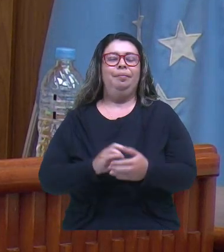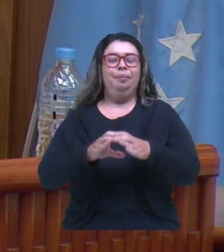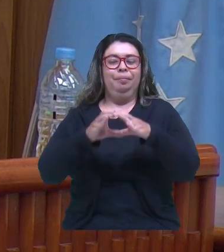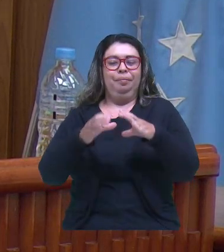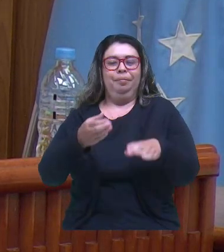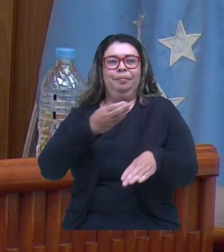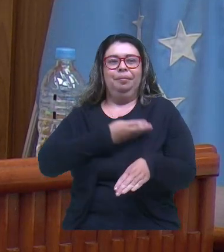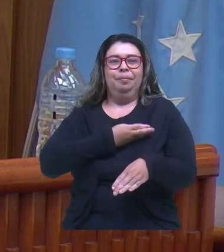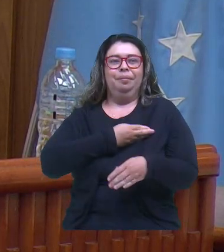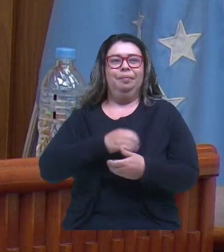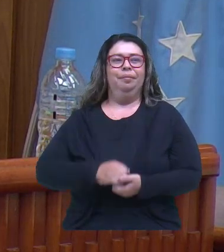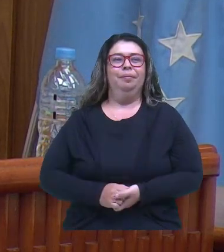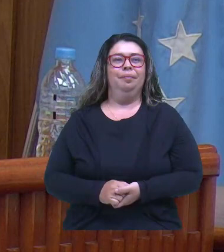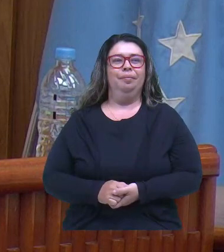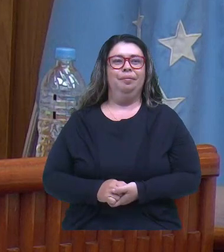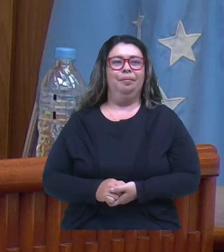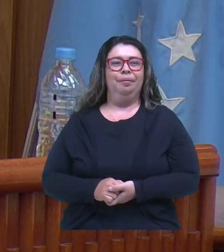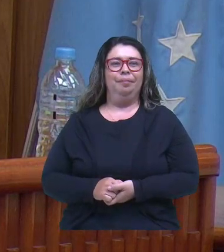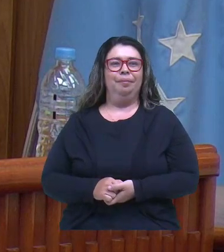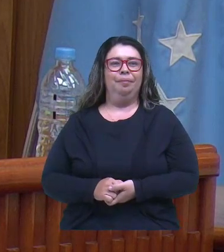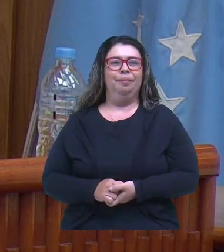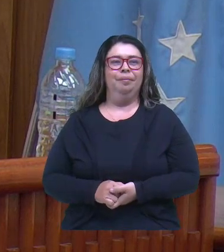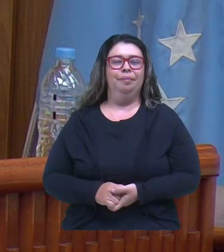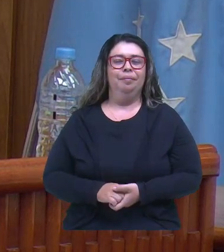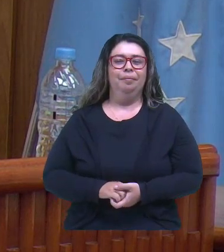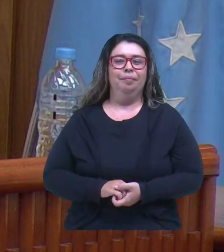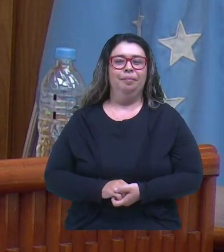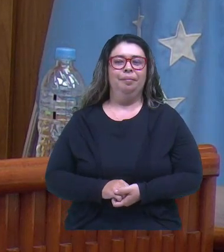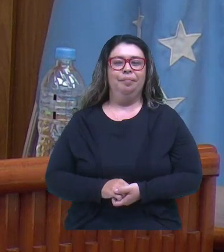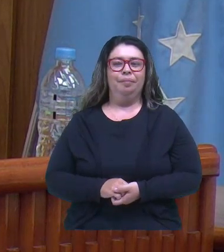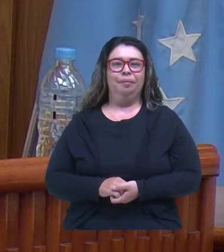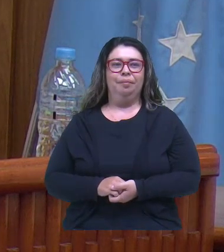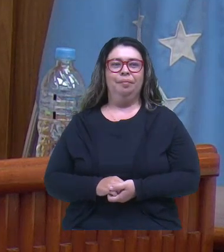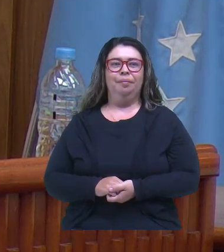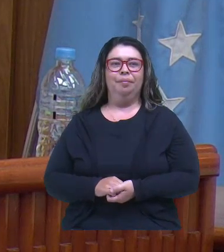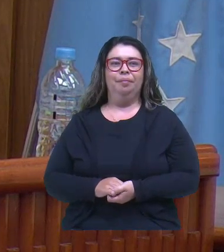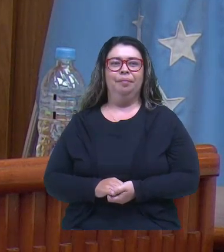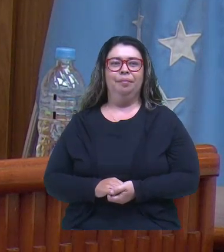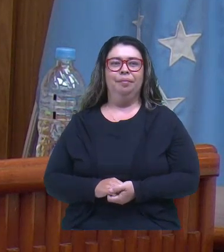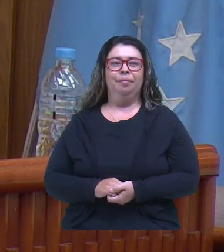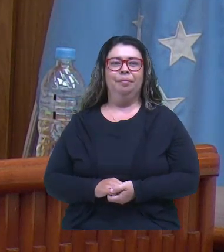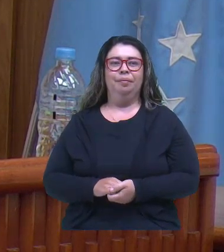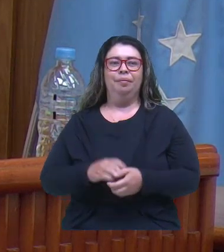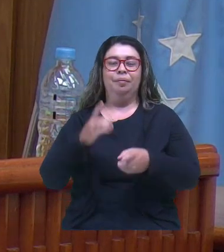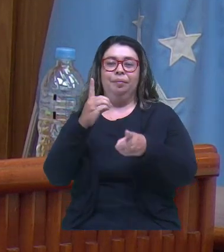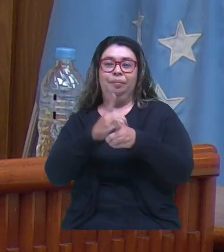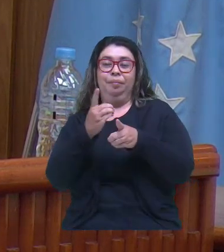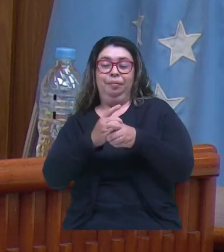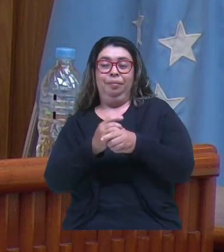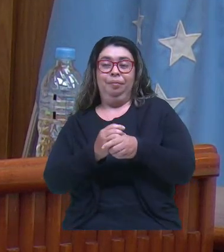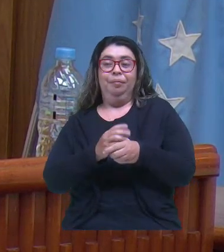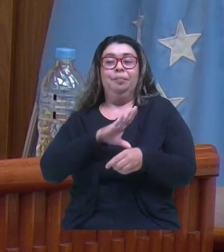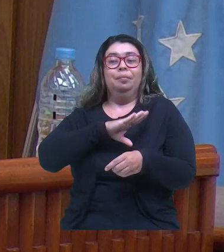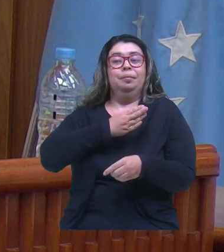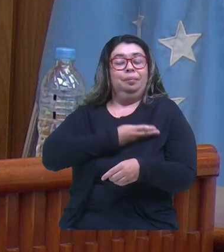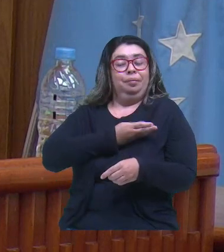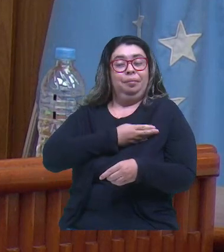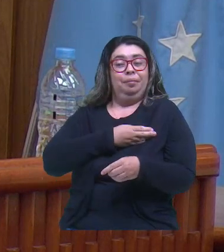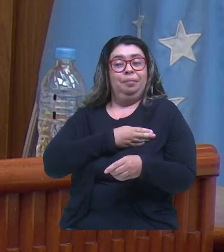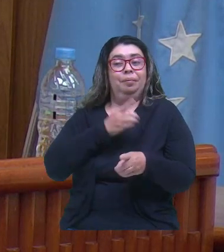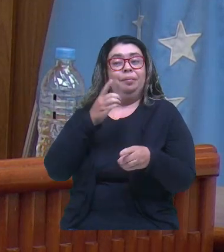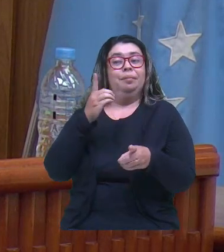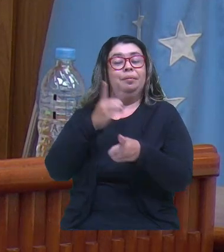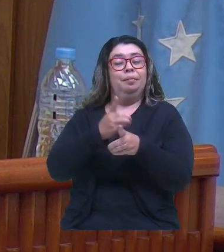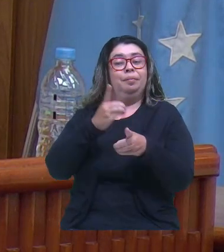amigo, é bíblico, né, Gerson? Quem encontrou um amigo, encontrou um tesouro precioso.